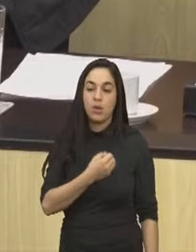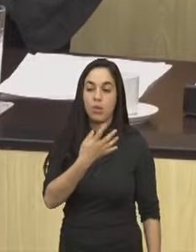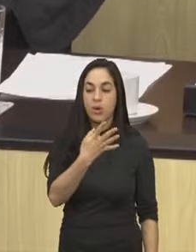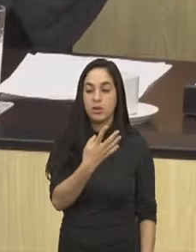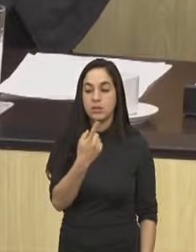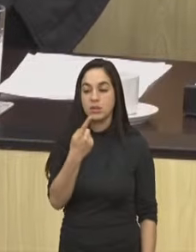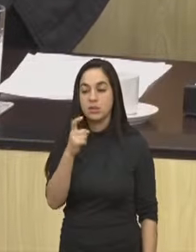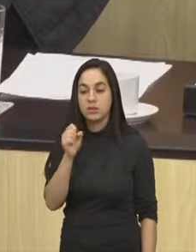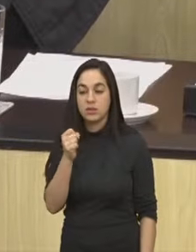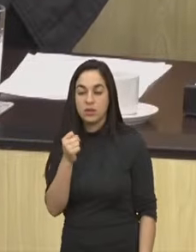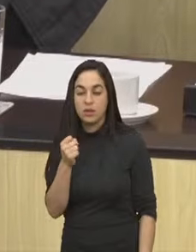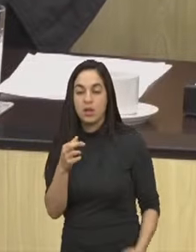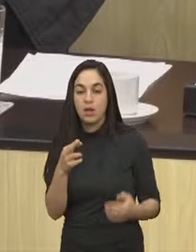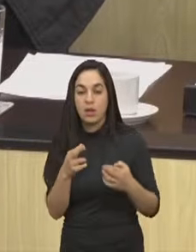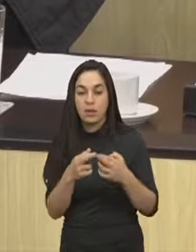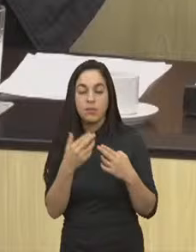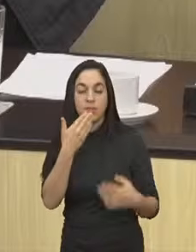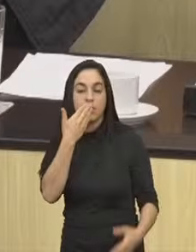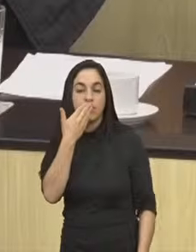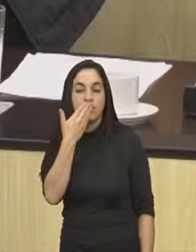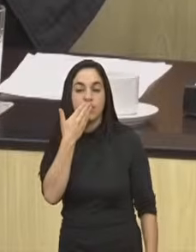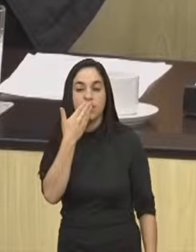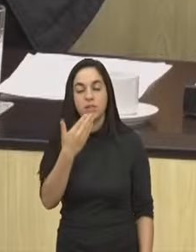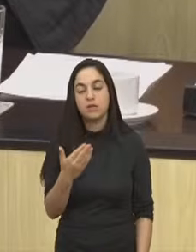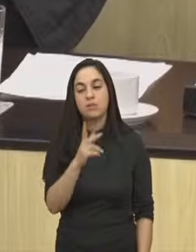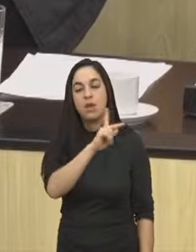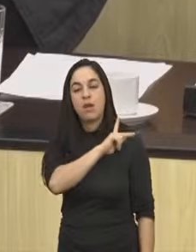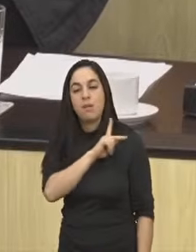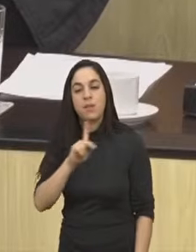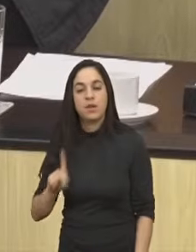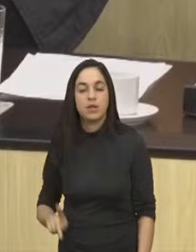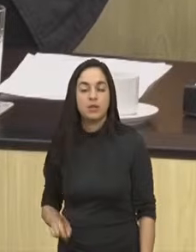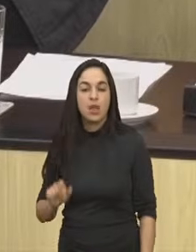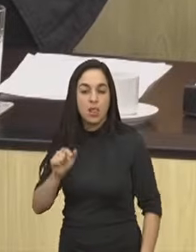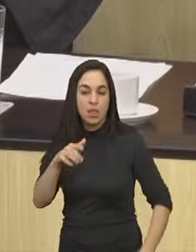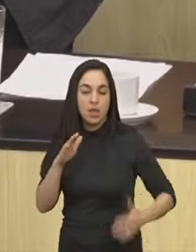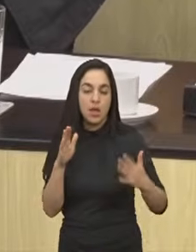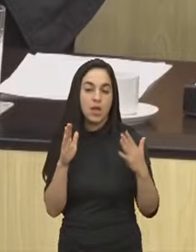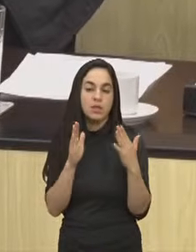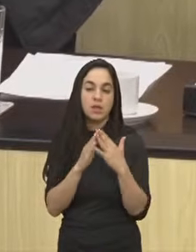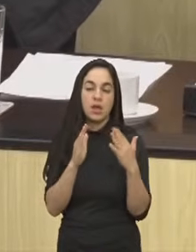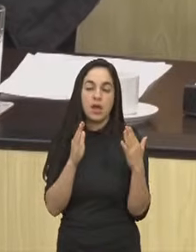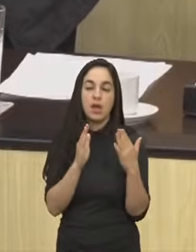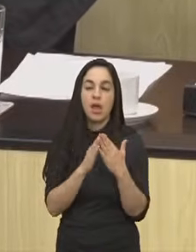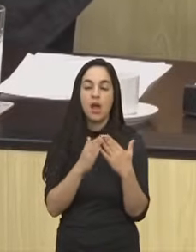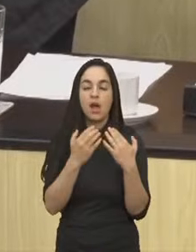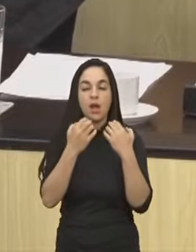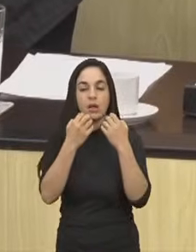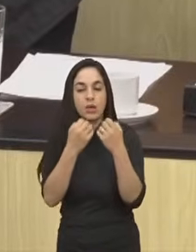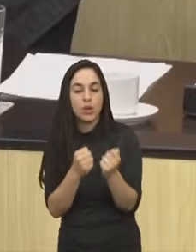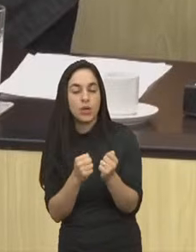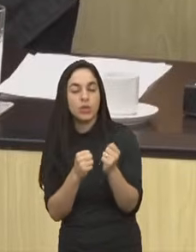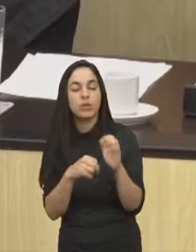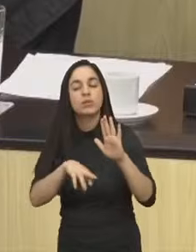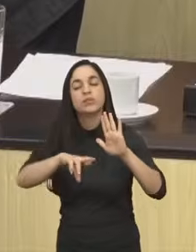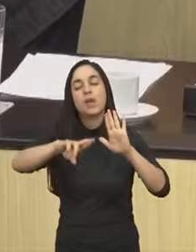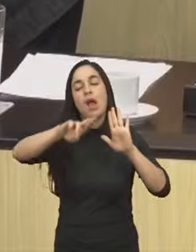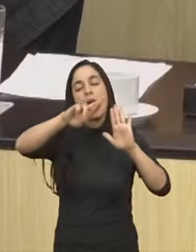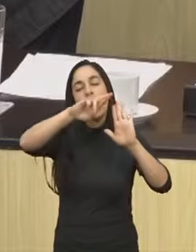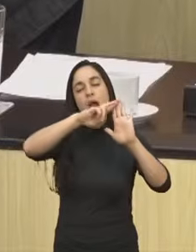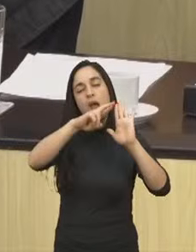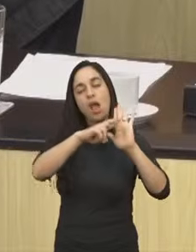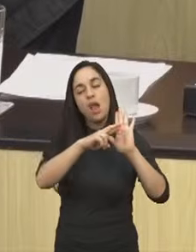418. Requeremos ao excelentíssimo senhor presidente desta casa, ouvido e aprovado pelo egrégio plenário,